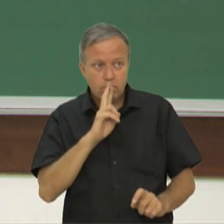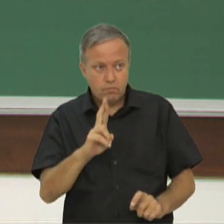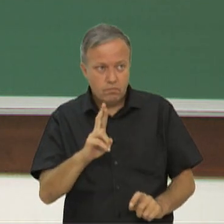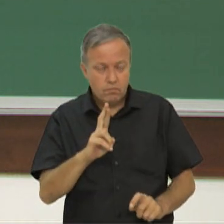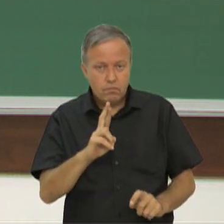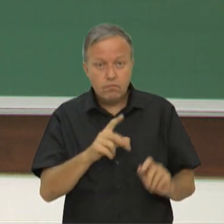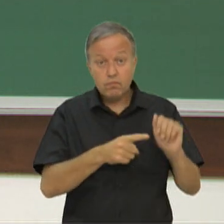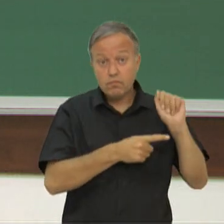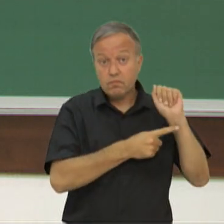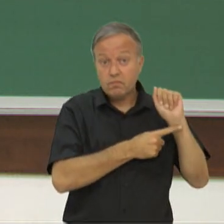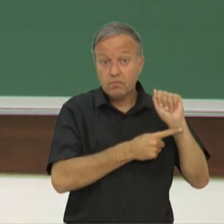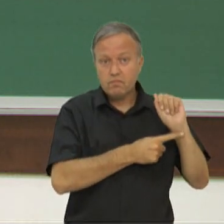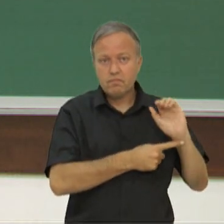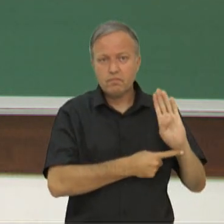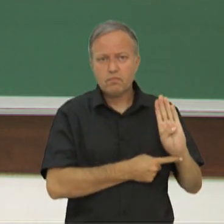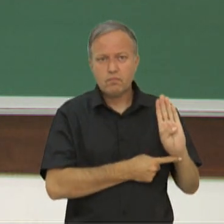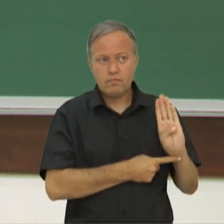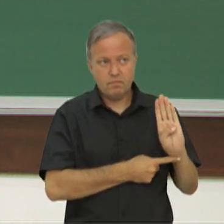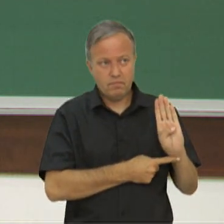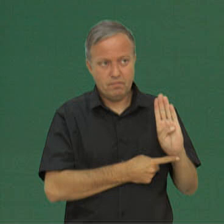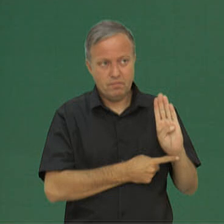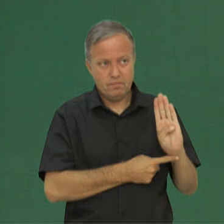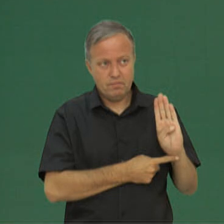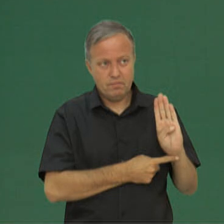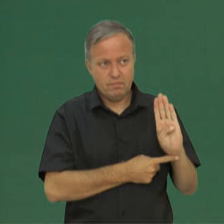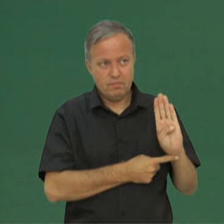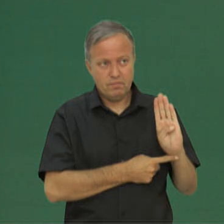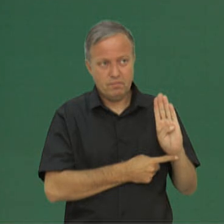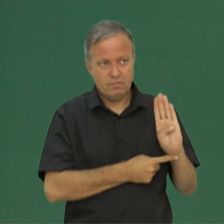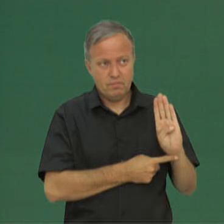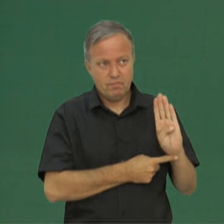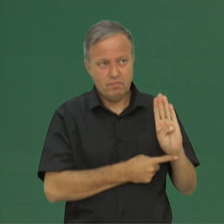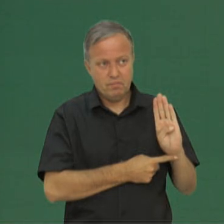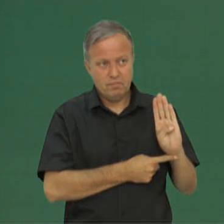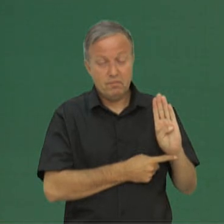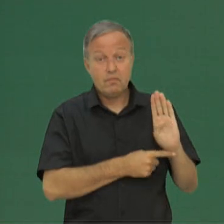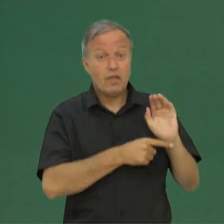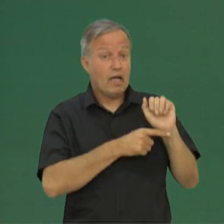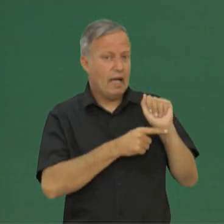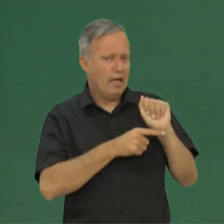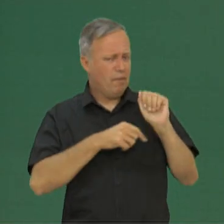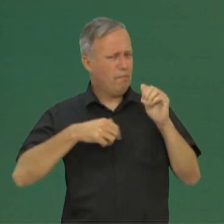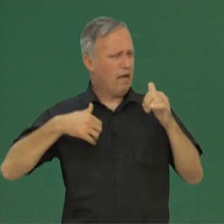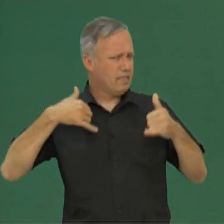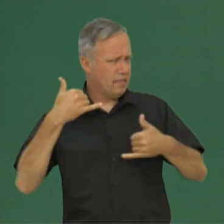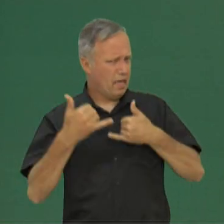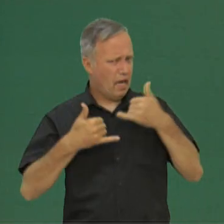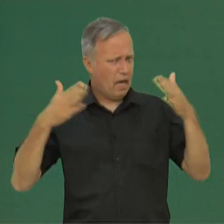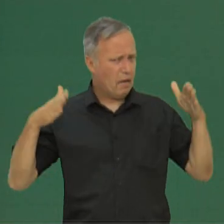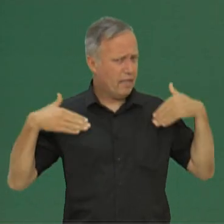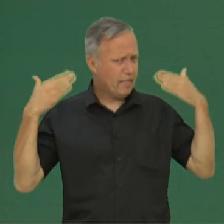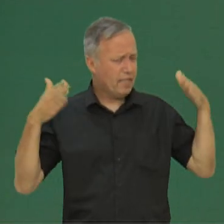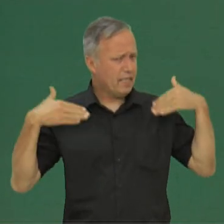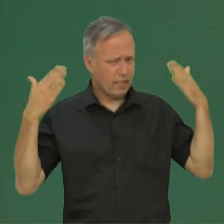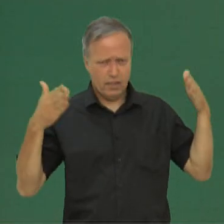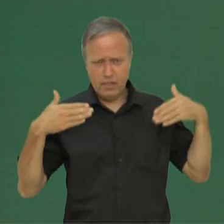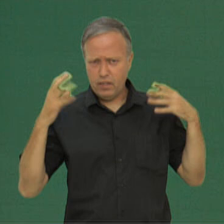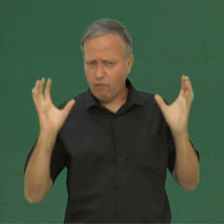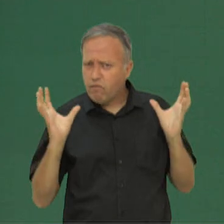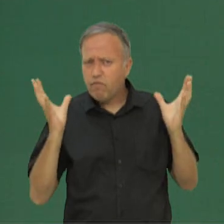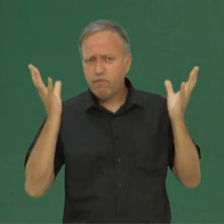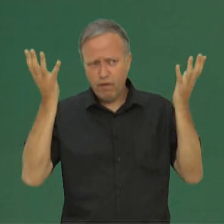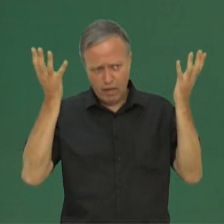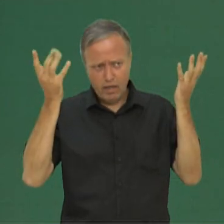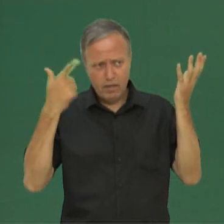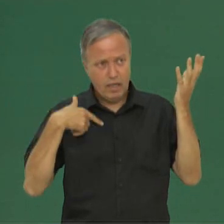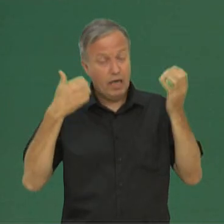é diversão ou apreciação? Vamos lá? Diversão, pessoal, né? Ainda repeti algumas vezes